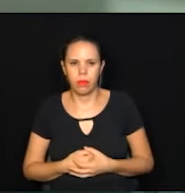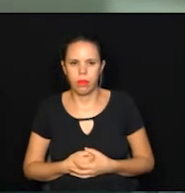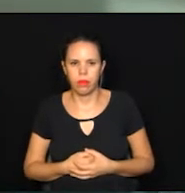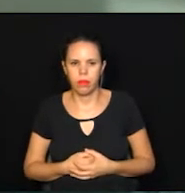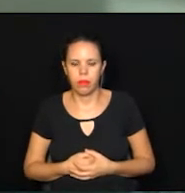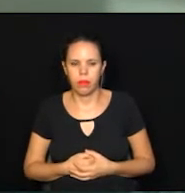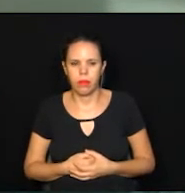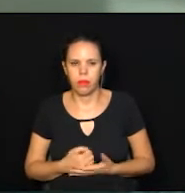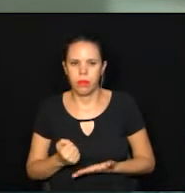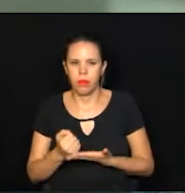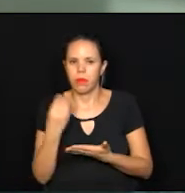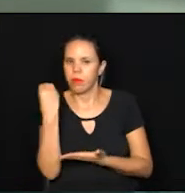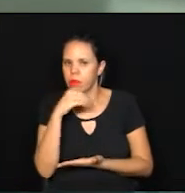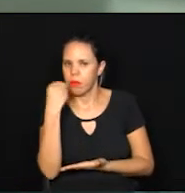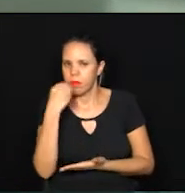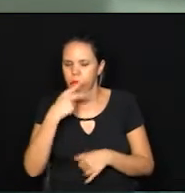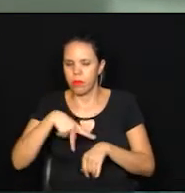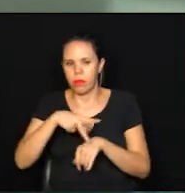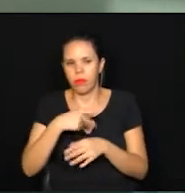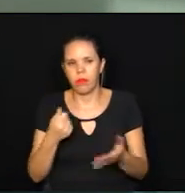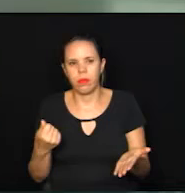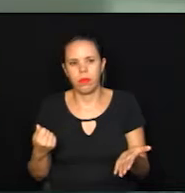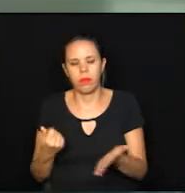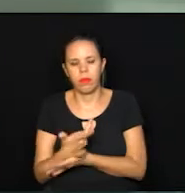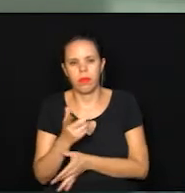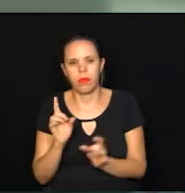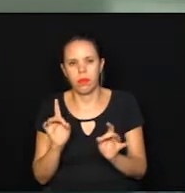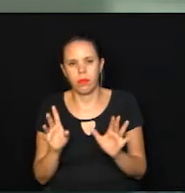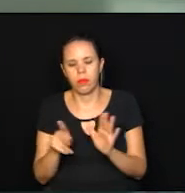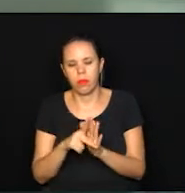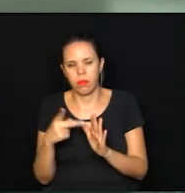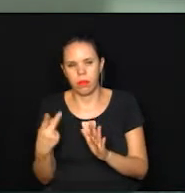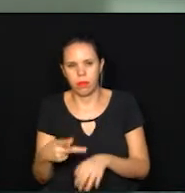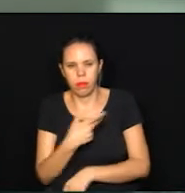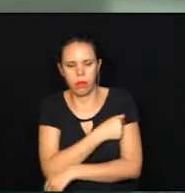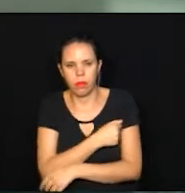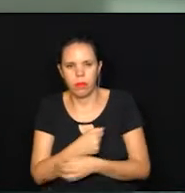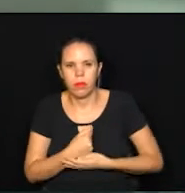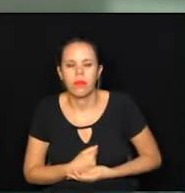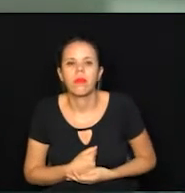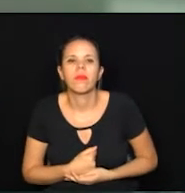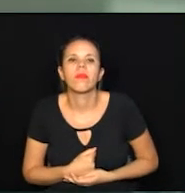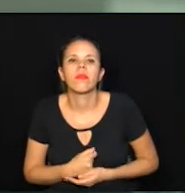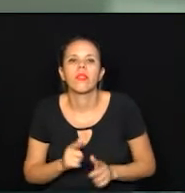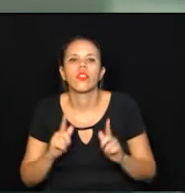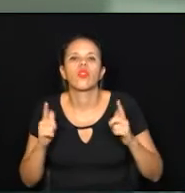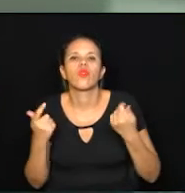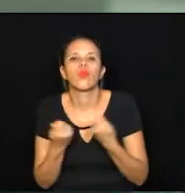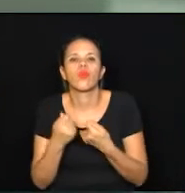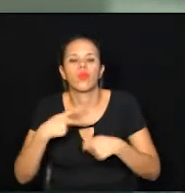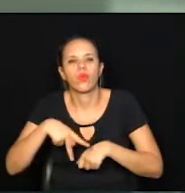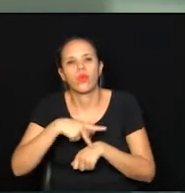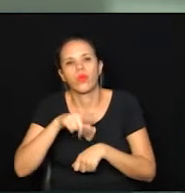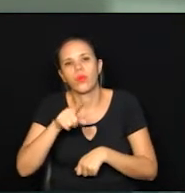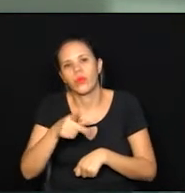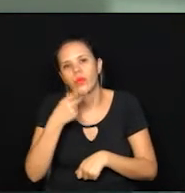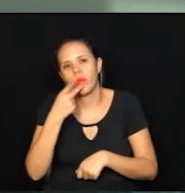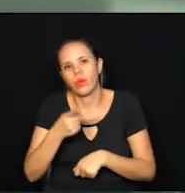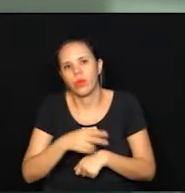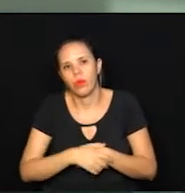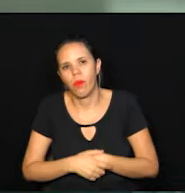convencer os países a comprar aquele tipo específico de vacina. Desse grupo de países que você